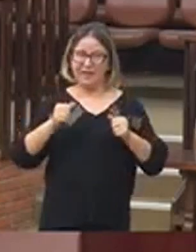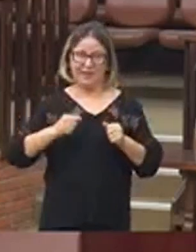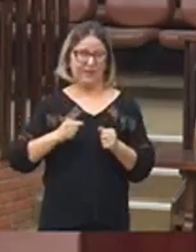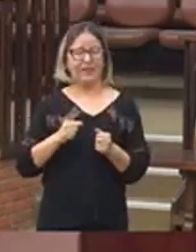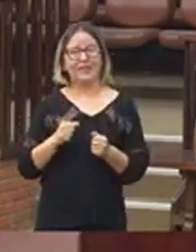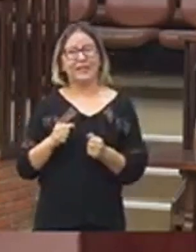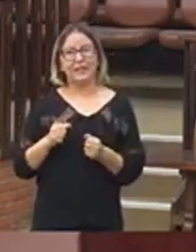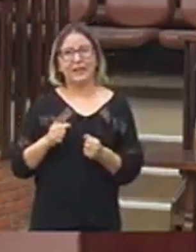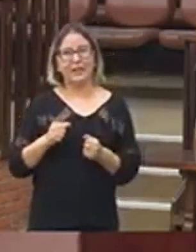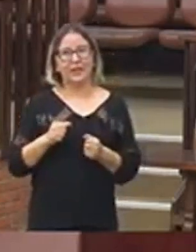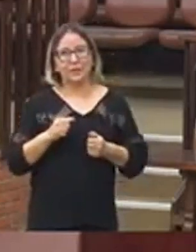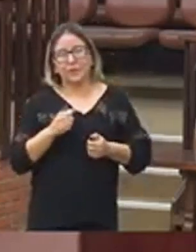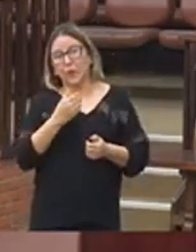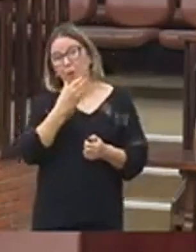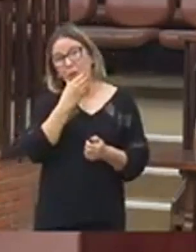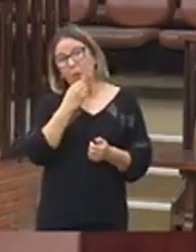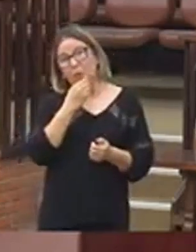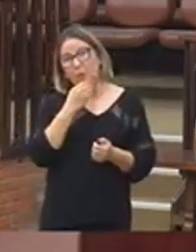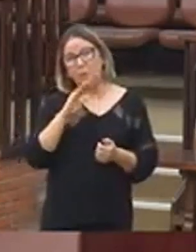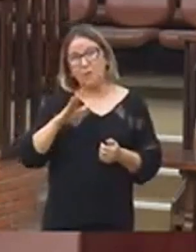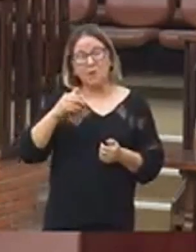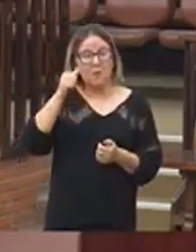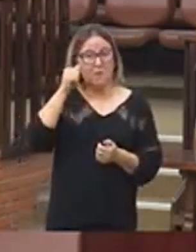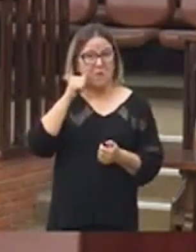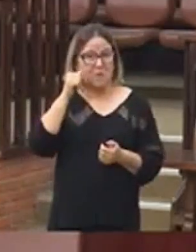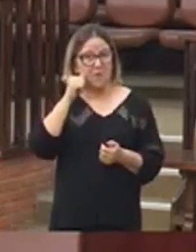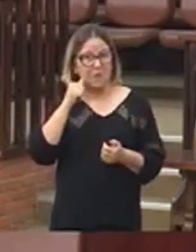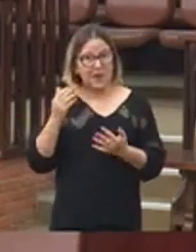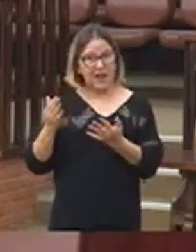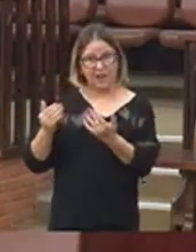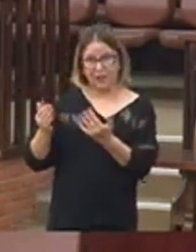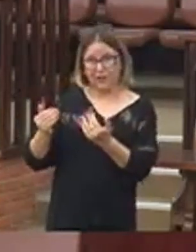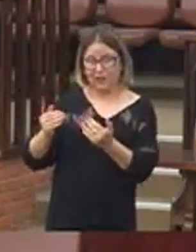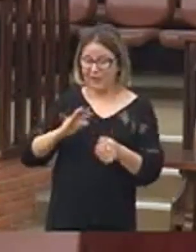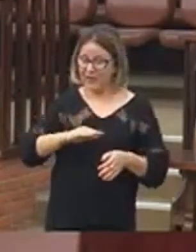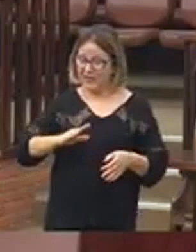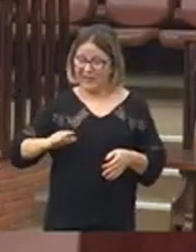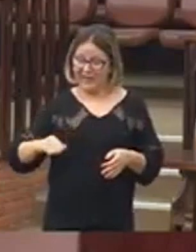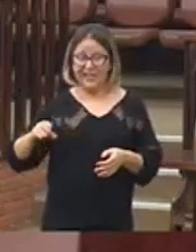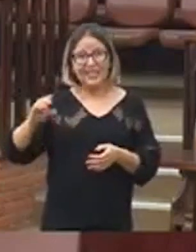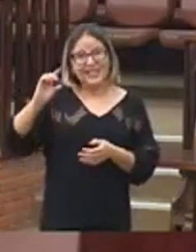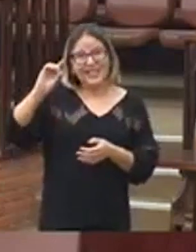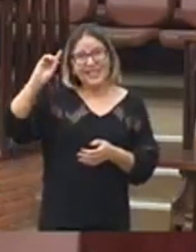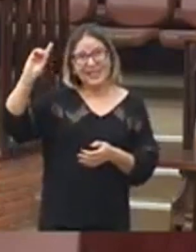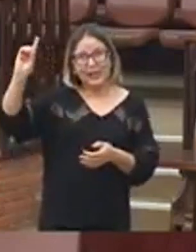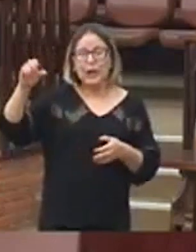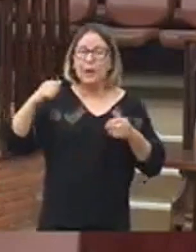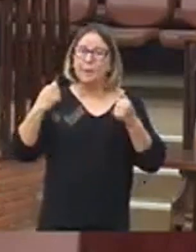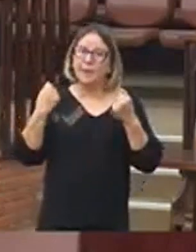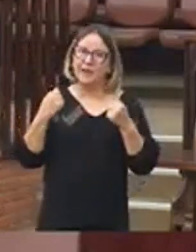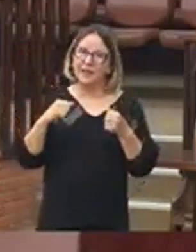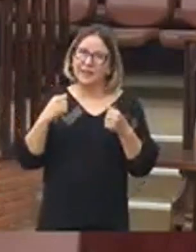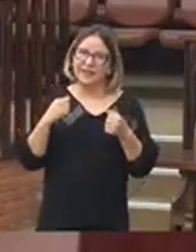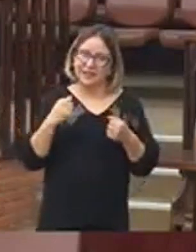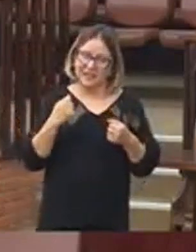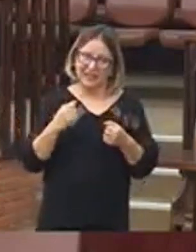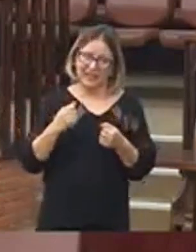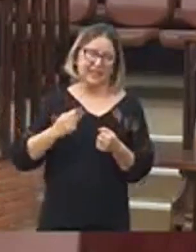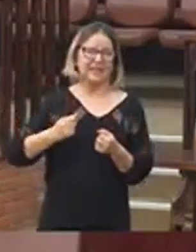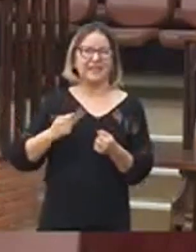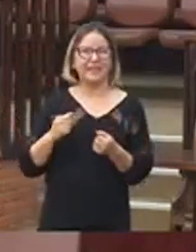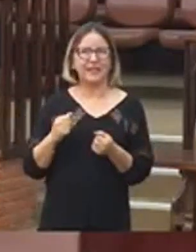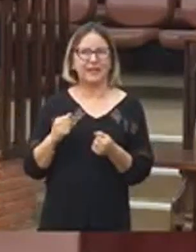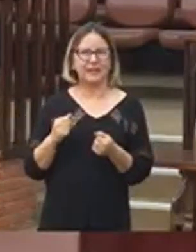de Deus, aquele jovem de Deus, aquela criança de Deus, precisa ter esta condição de